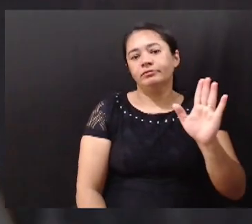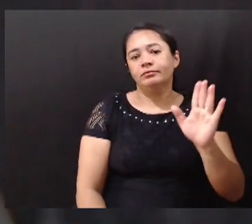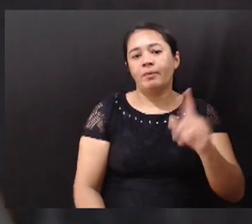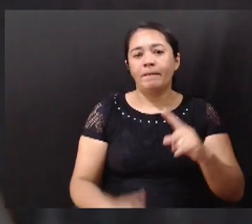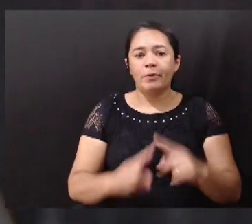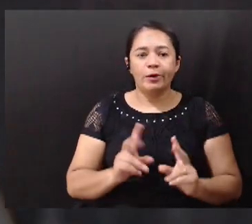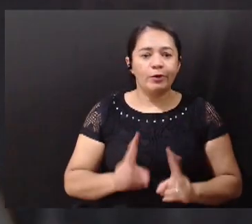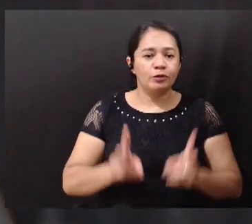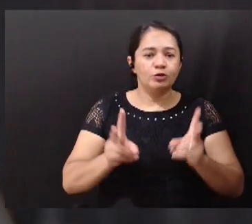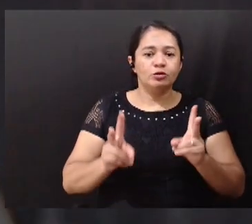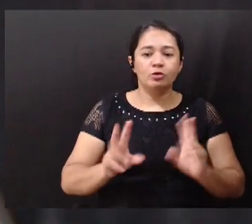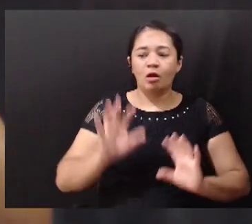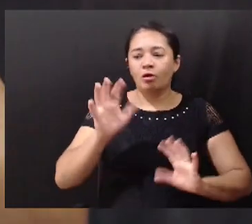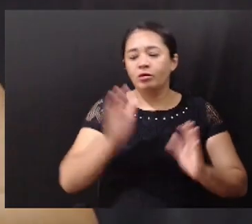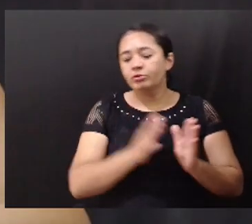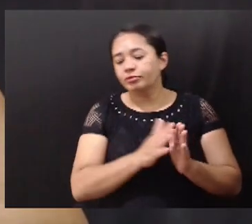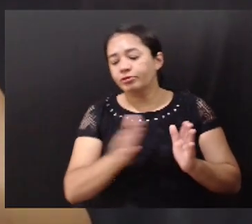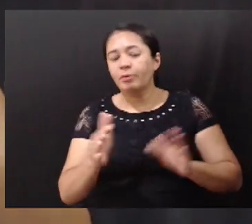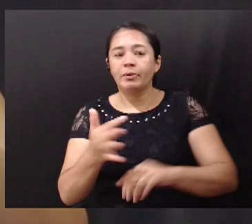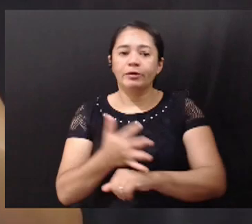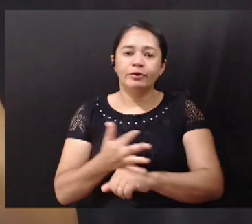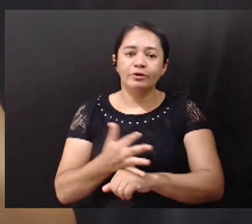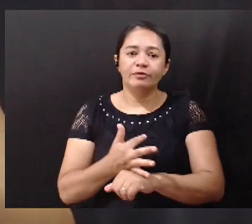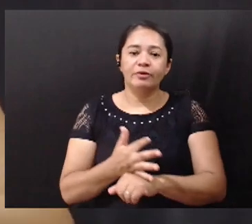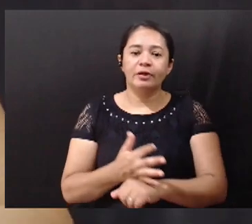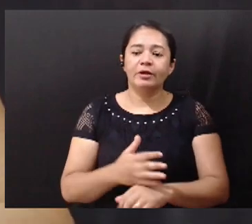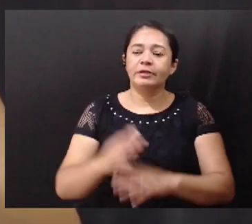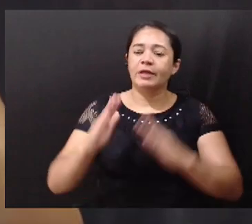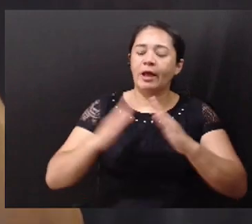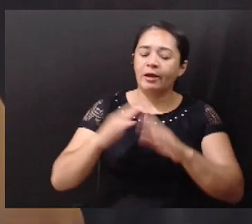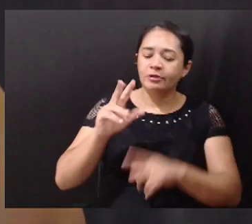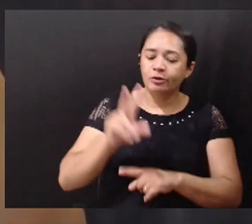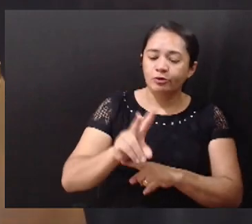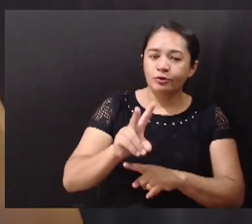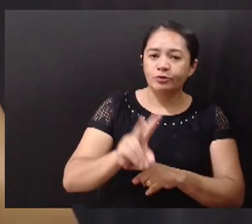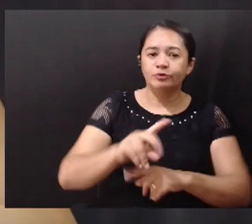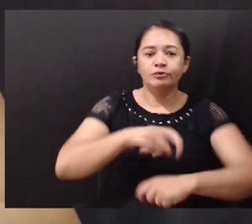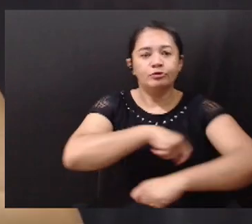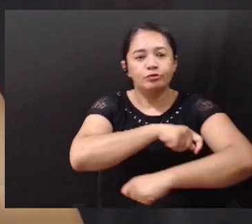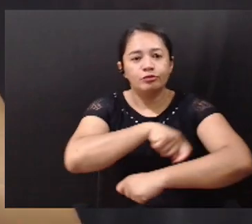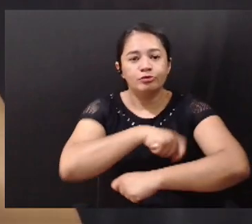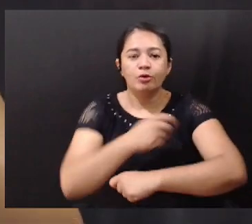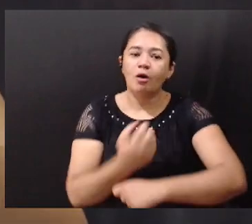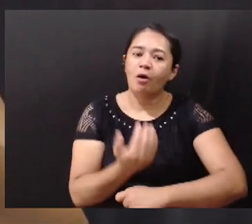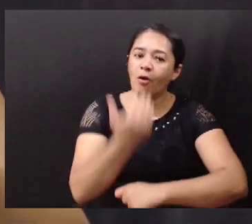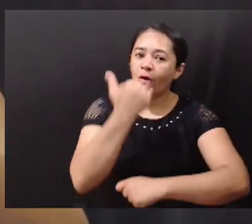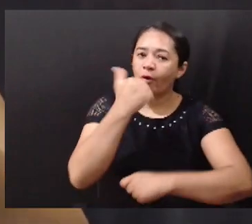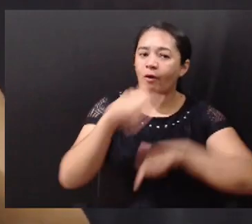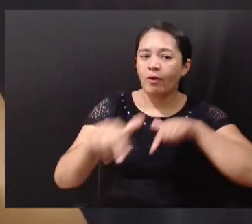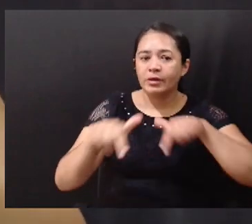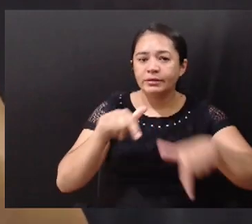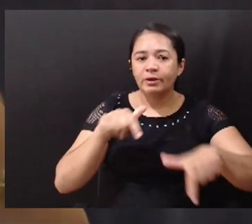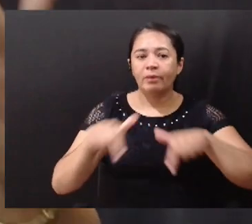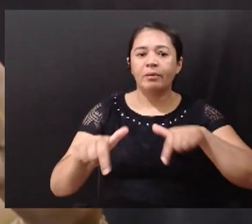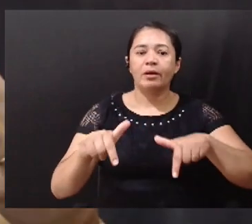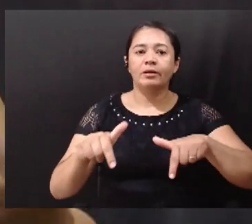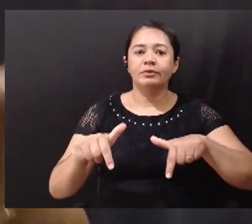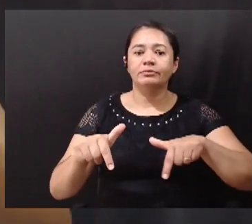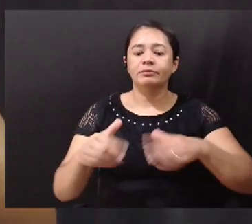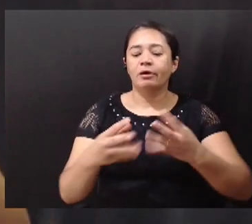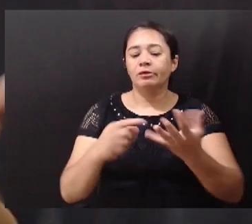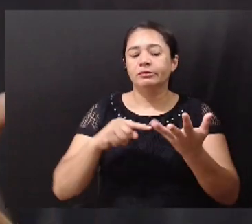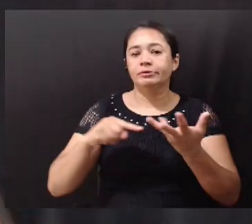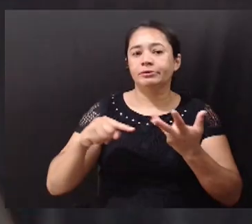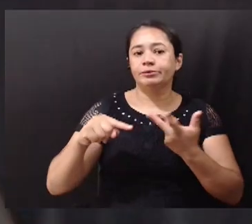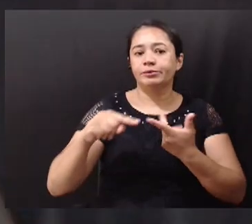acontecendo durante o período de férias. Cuidar da casa, fazer o almoço, trabalhar, né, tem muitas coisas. Isso,